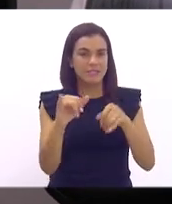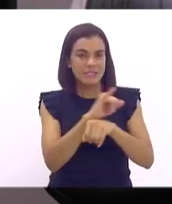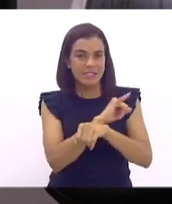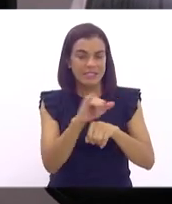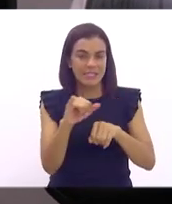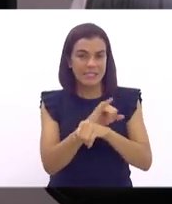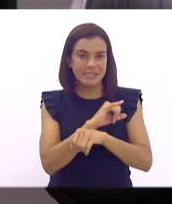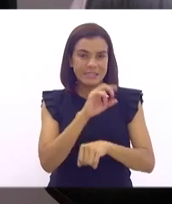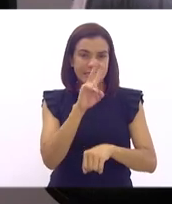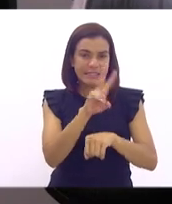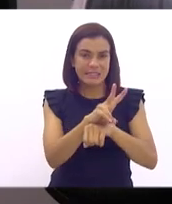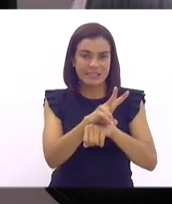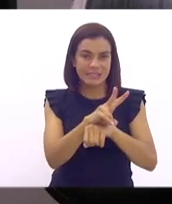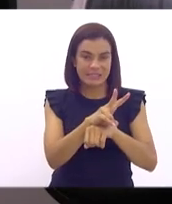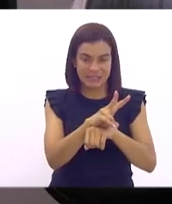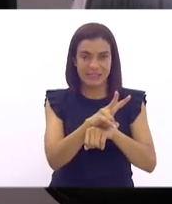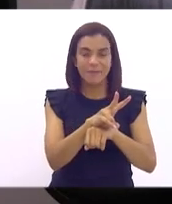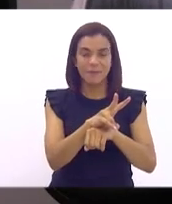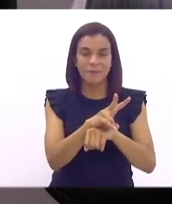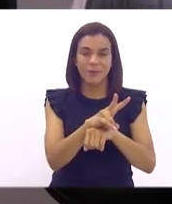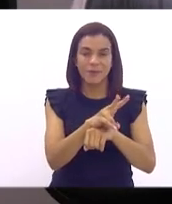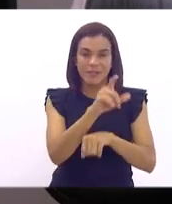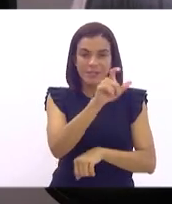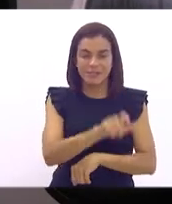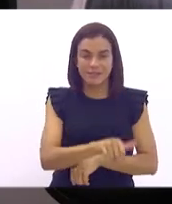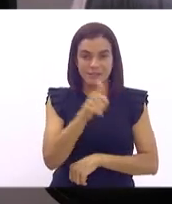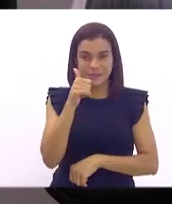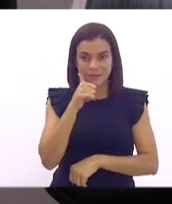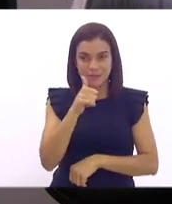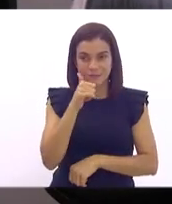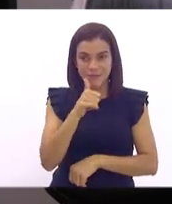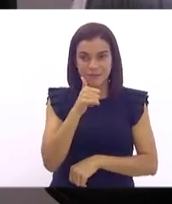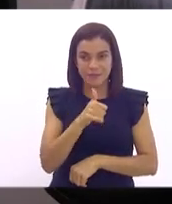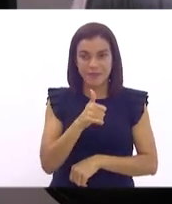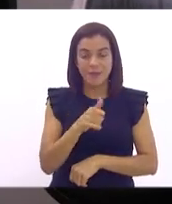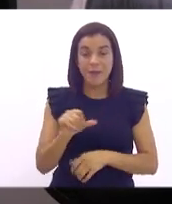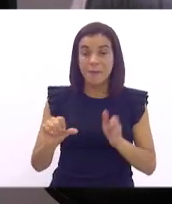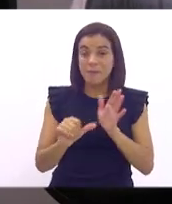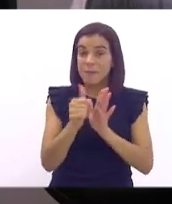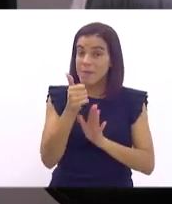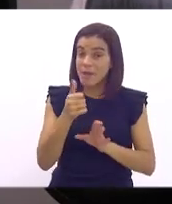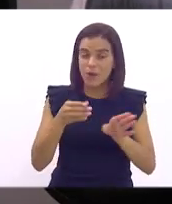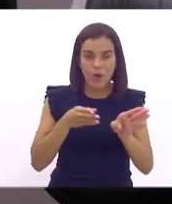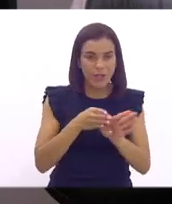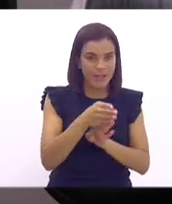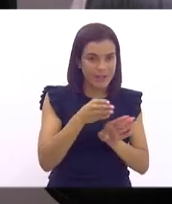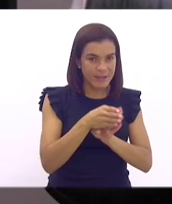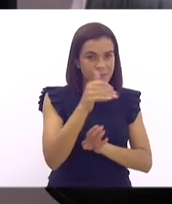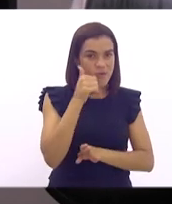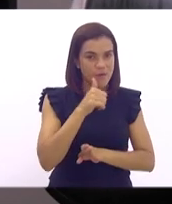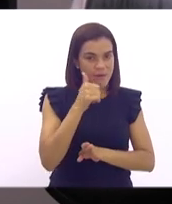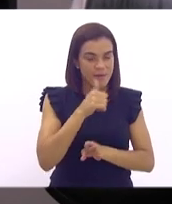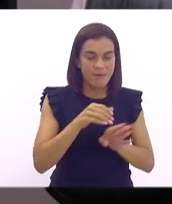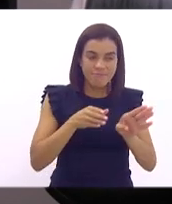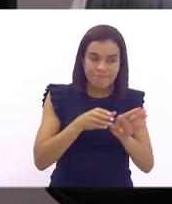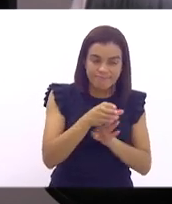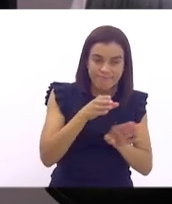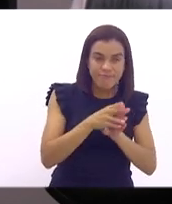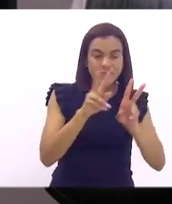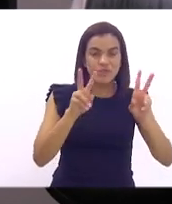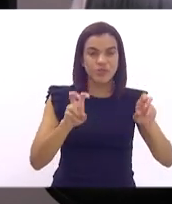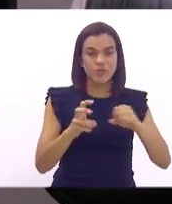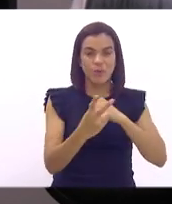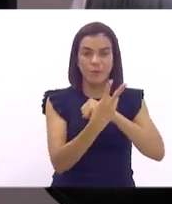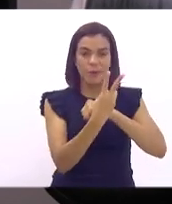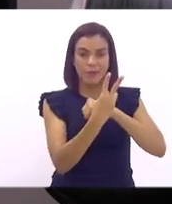Não traçamos plano de segurança no primeiro momento, isso é muito difícil. A gente dá primeiras orientações, né, sobre segurança.